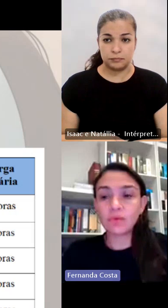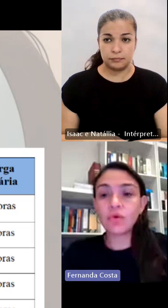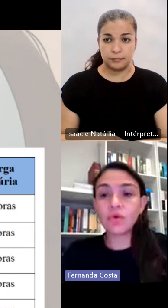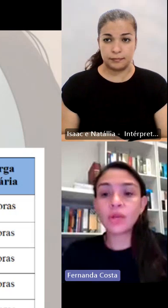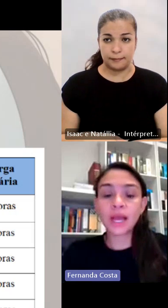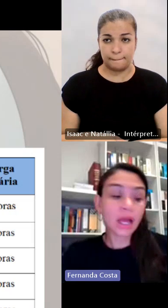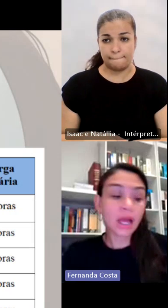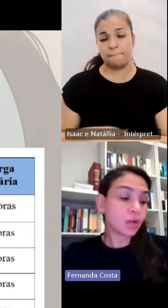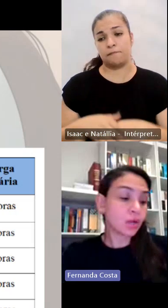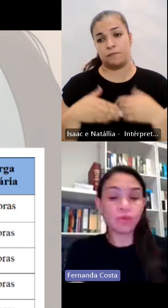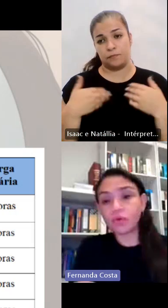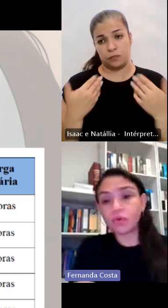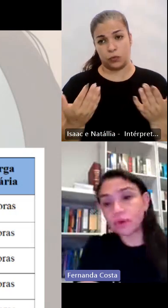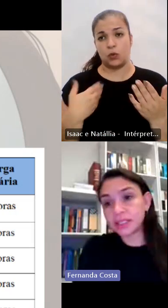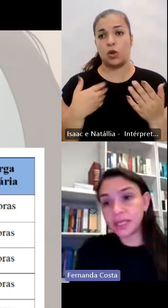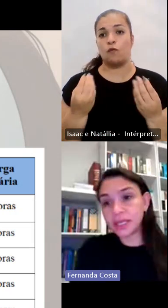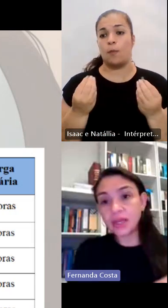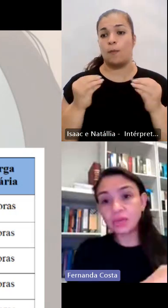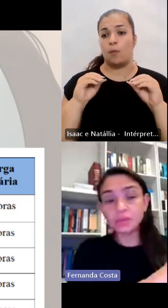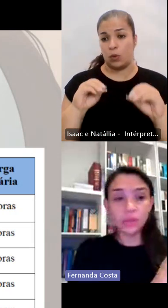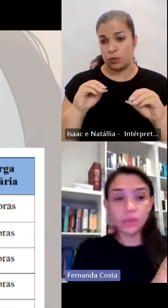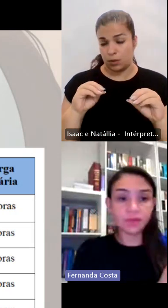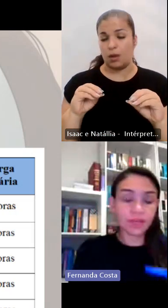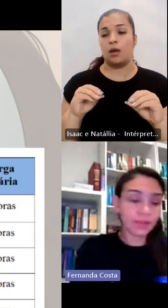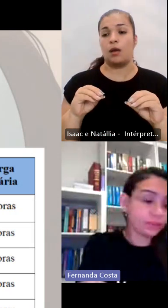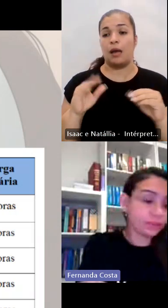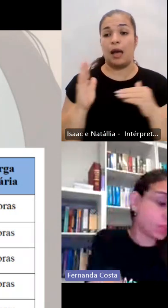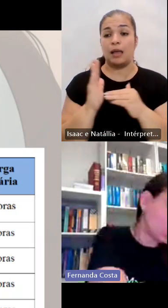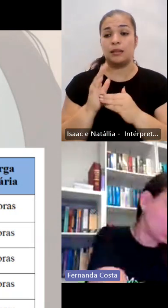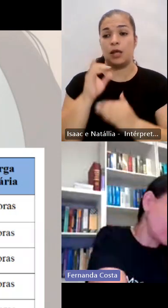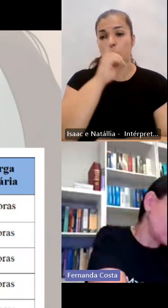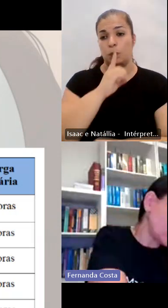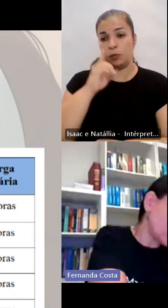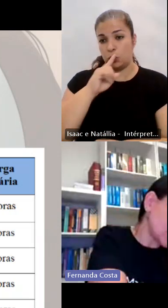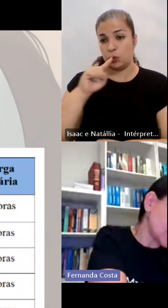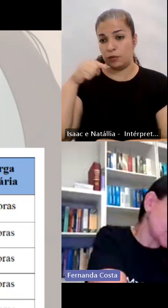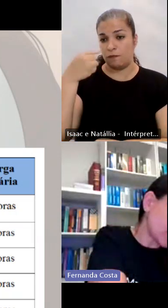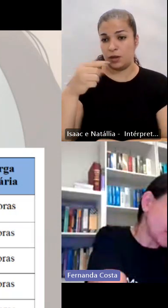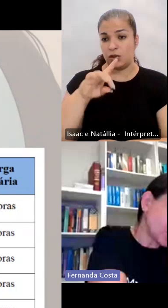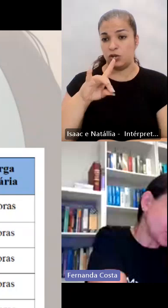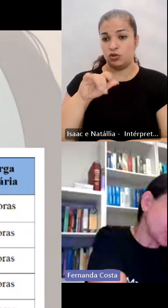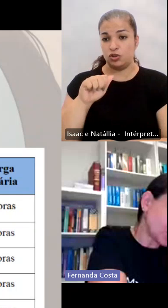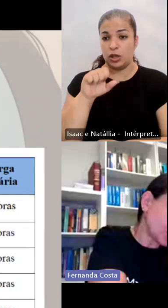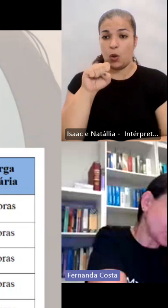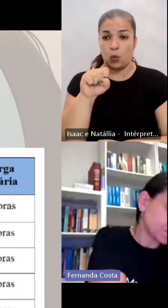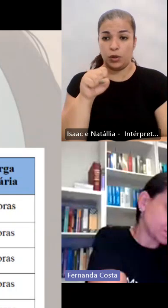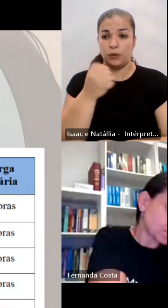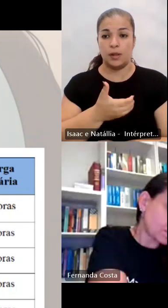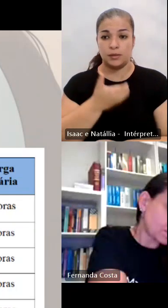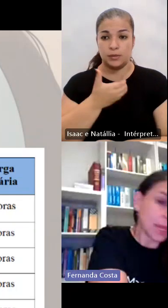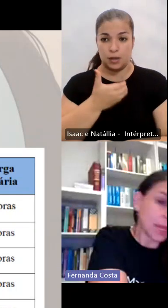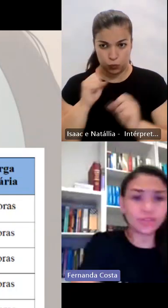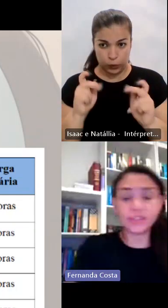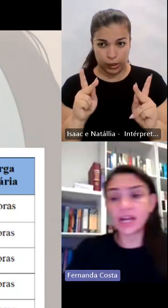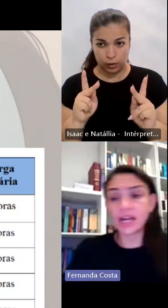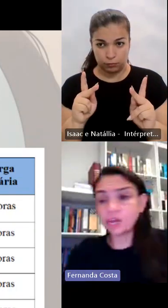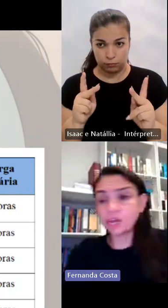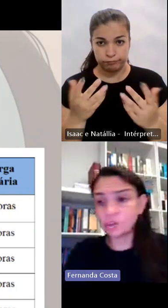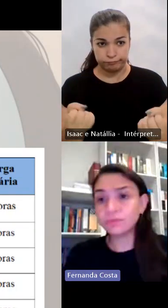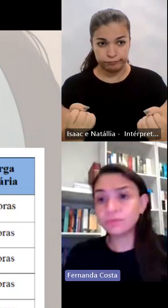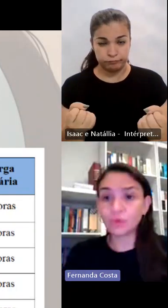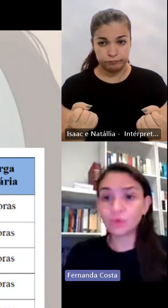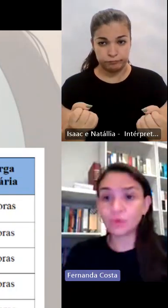Então, eu vou colocar o fórum até domingo que vem, dia 8/12, tá ok, gente? A